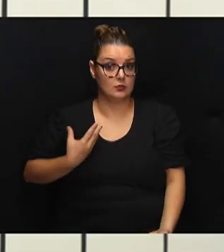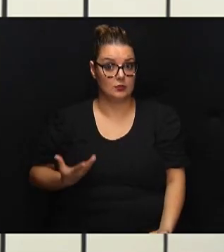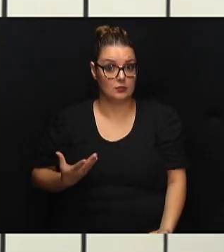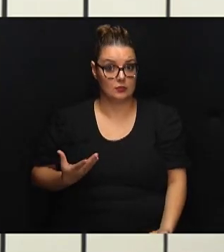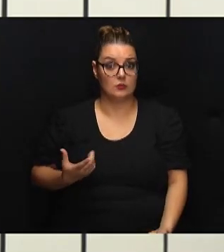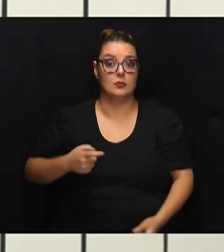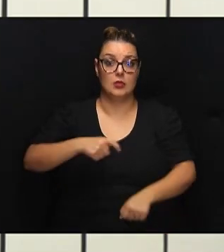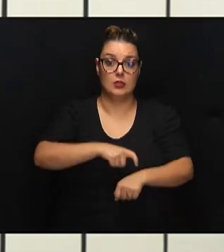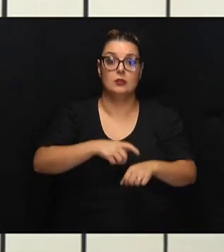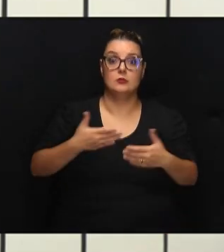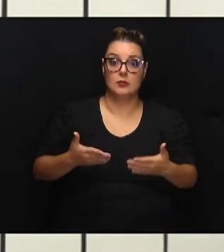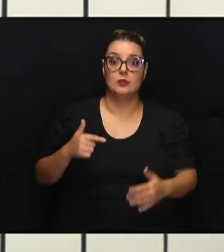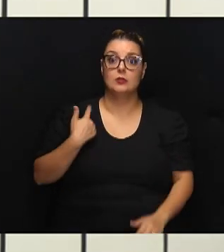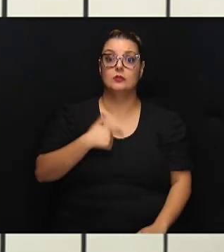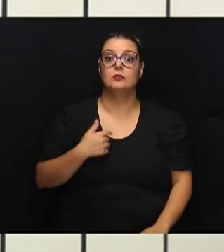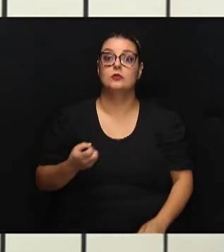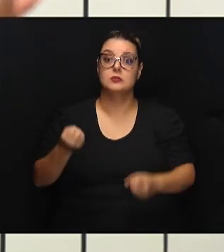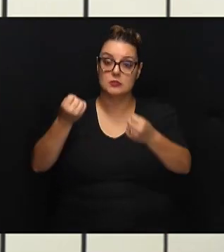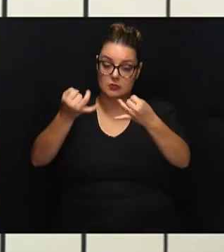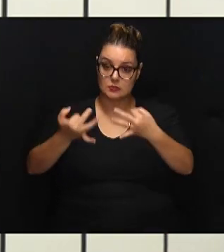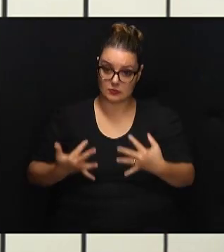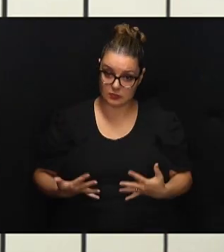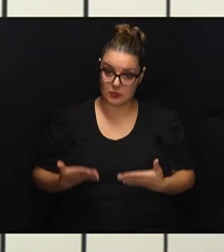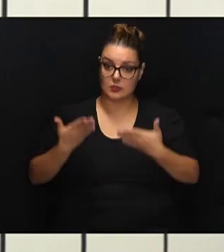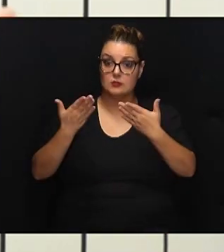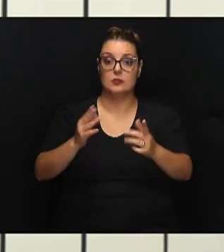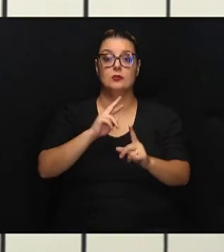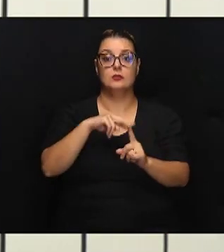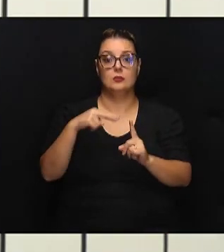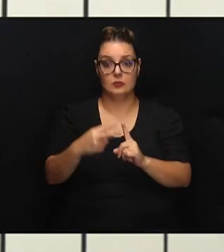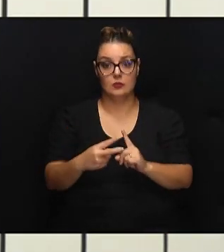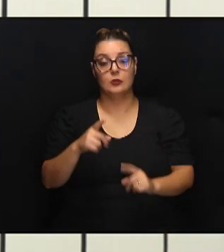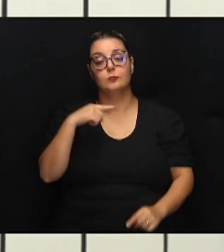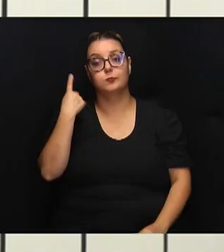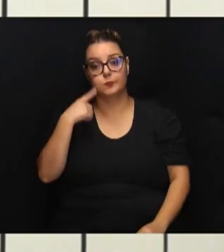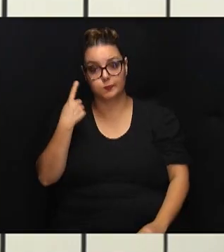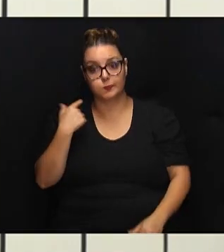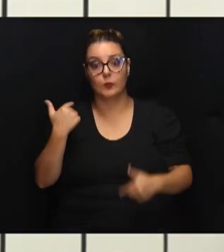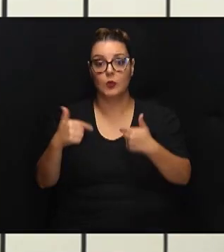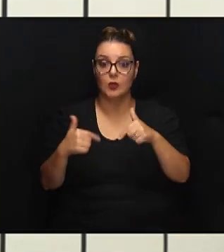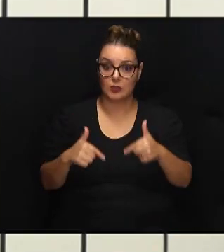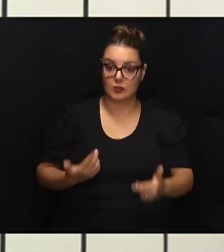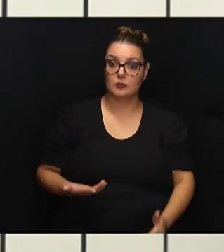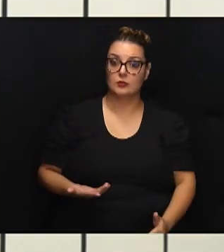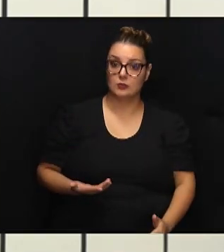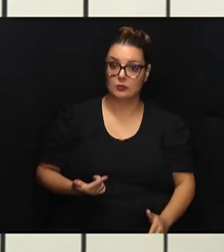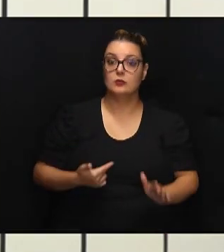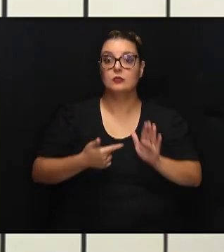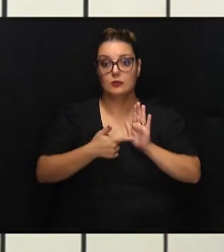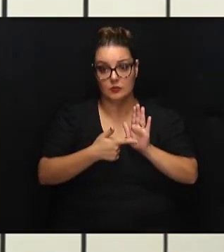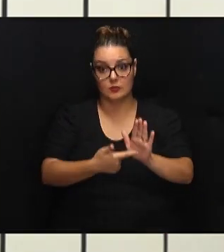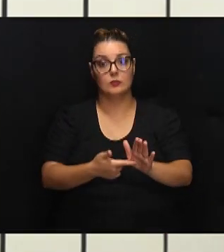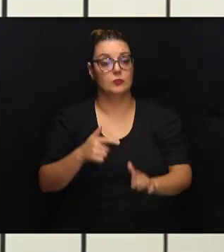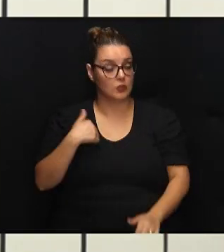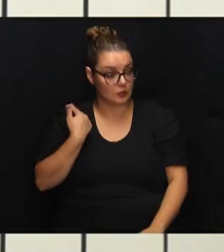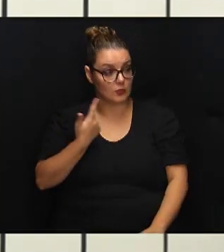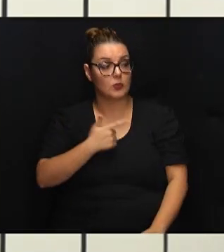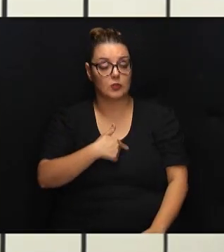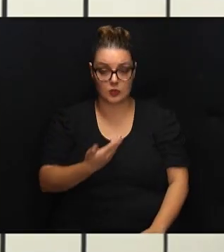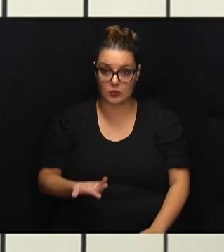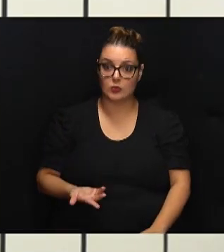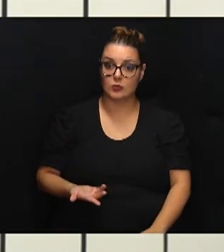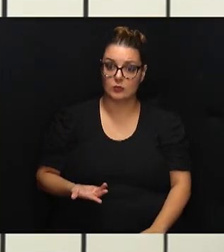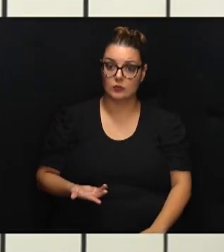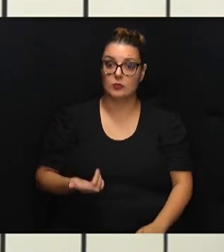nesse momento a gente está aqui passando o ponto de vista de uma advogada trabalhista que mostra para a gente